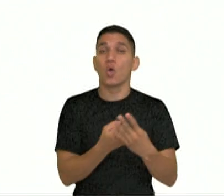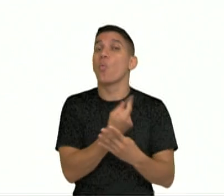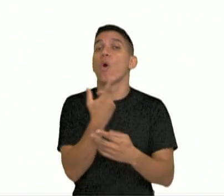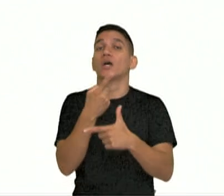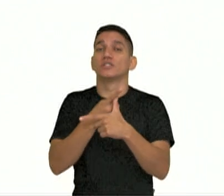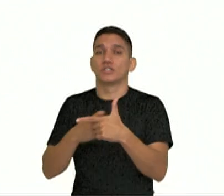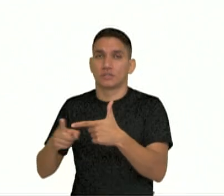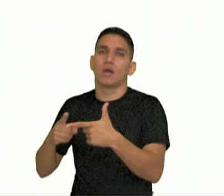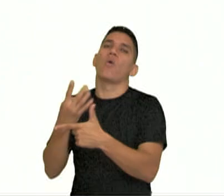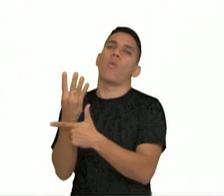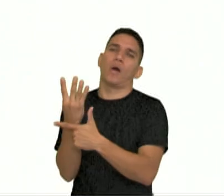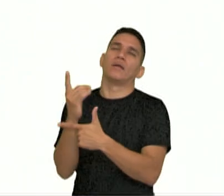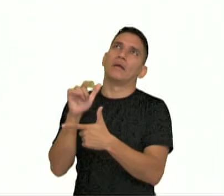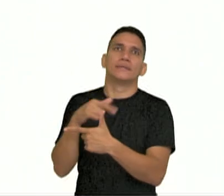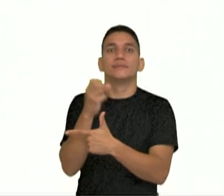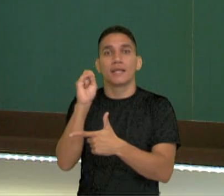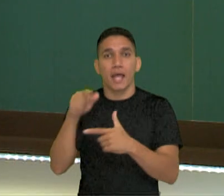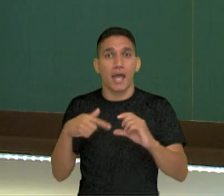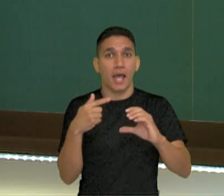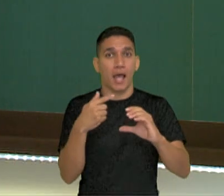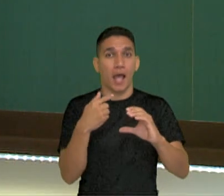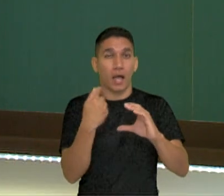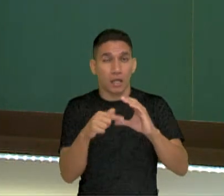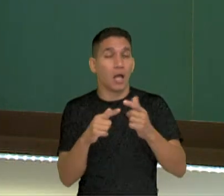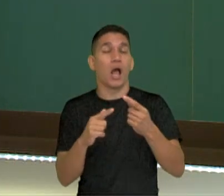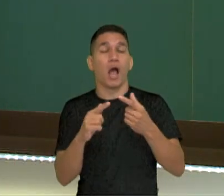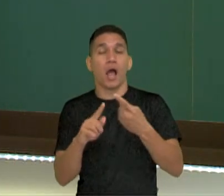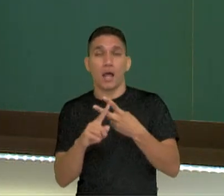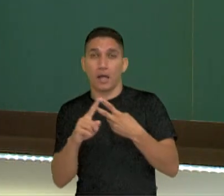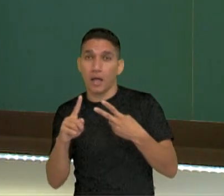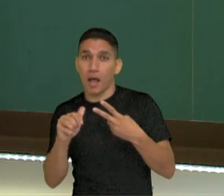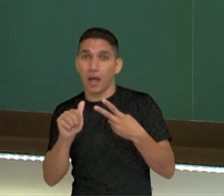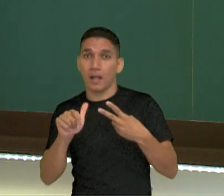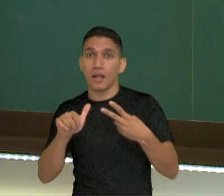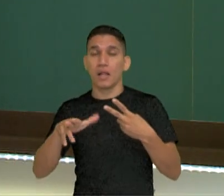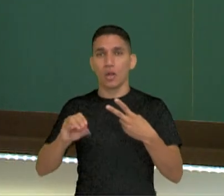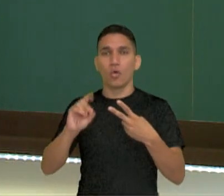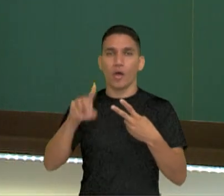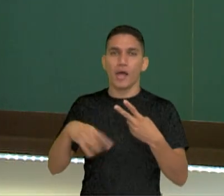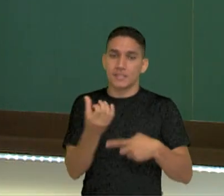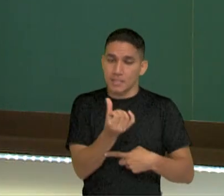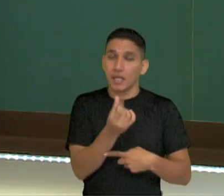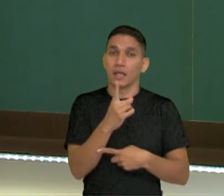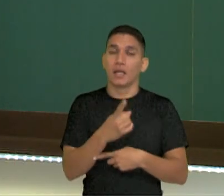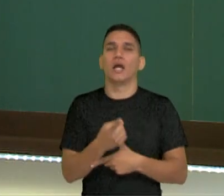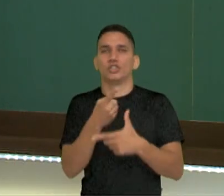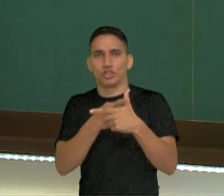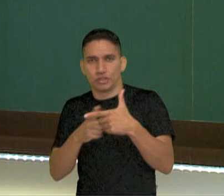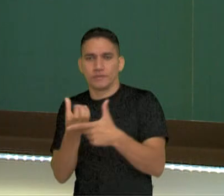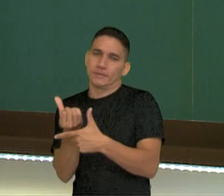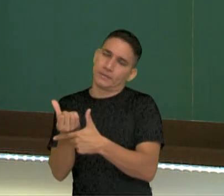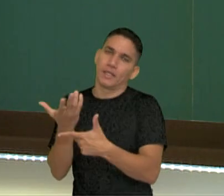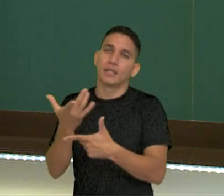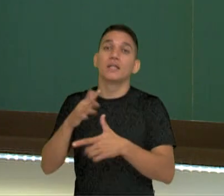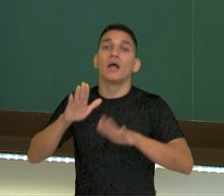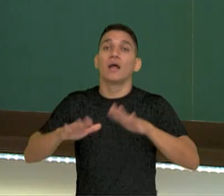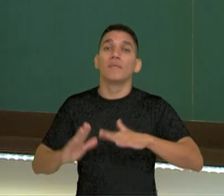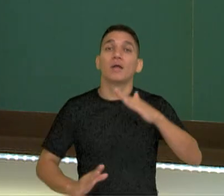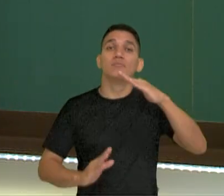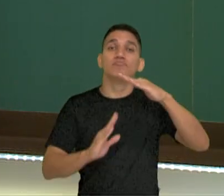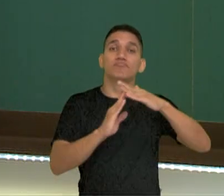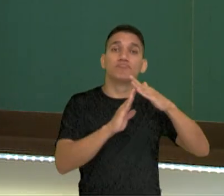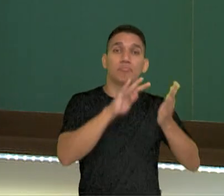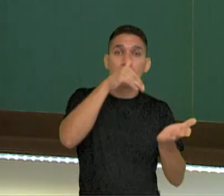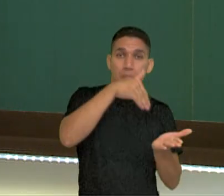por 4. Se são 6 alelos, vou dividir por 6 e assim por diante. Tá? Então, tamanho máximo menos tamanho mínimo dividido pelo número de